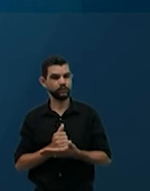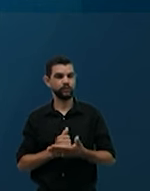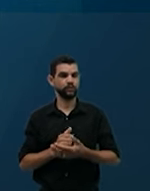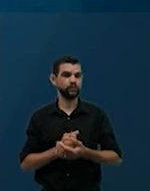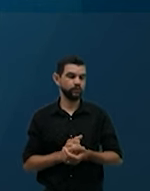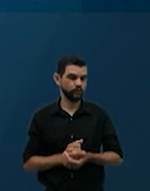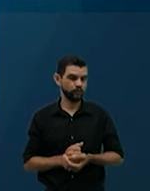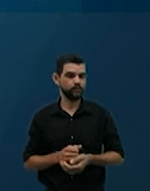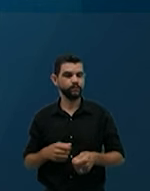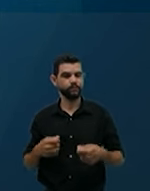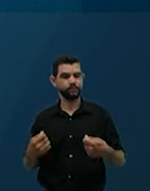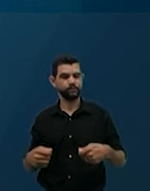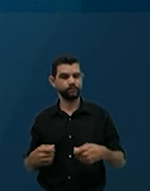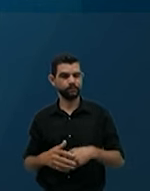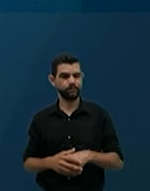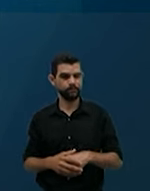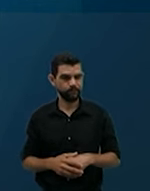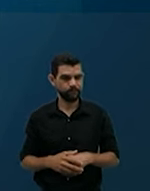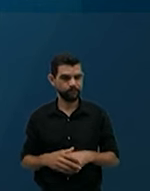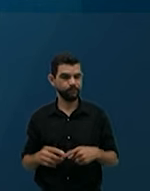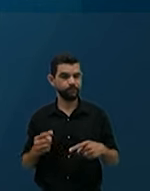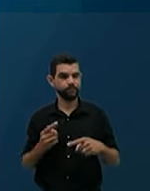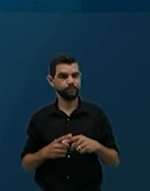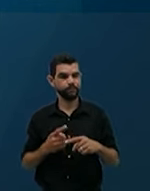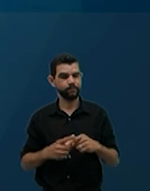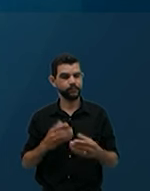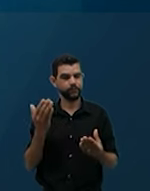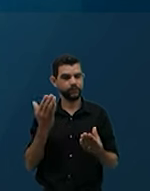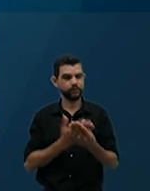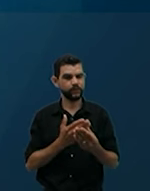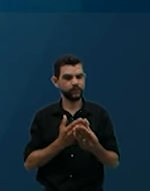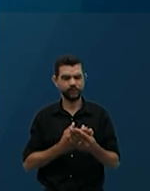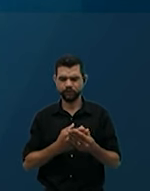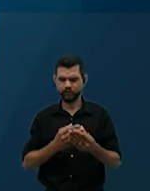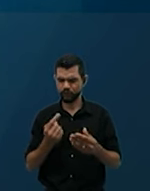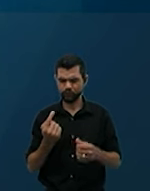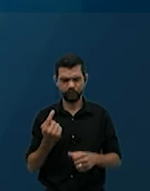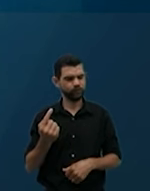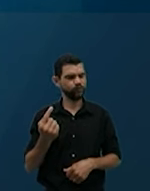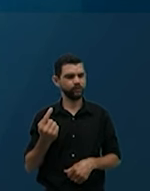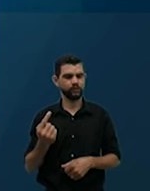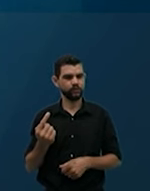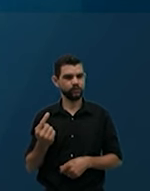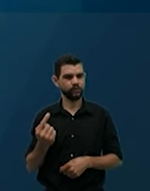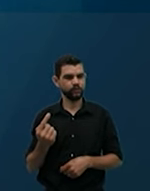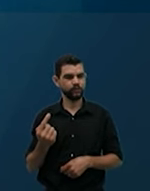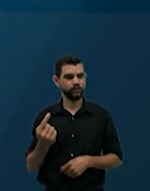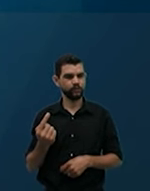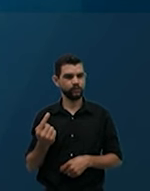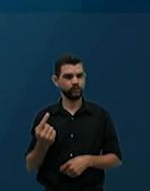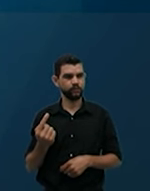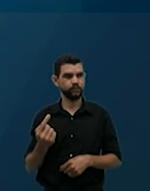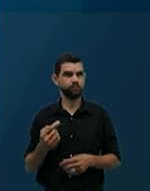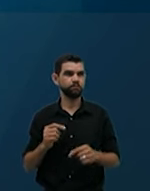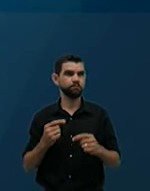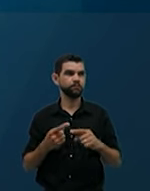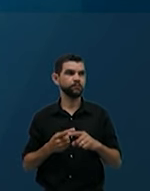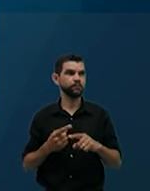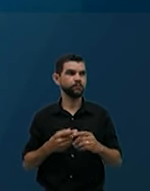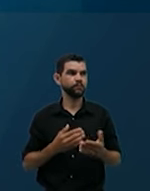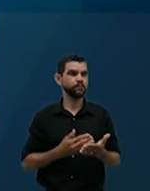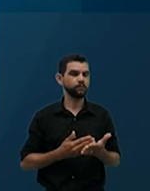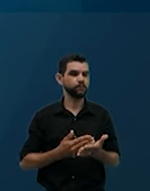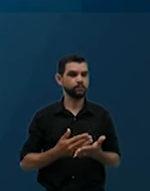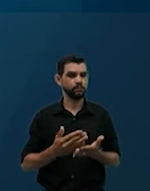que causou o fato de esse processo ser tão singular. Aqui já começa com uma situação diferente, que é